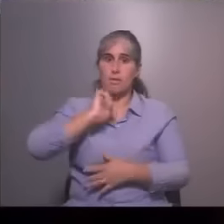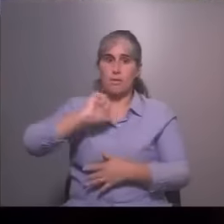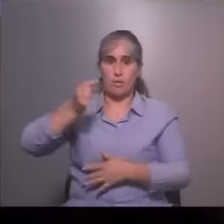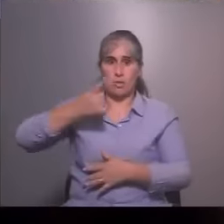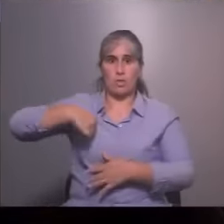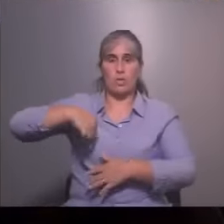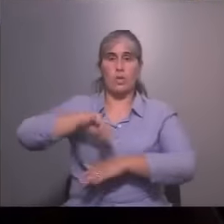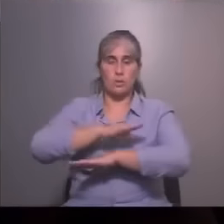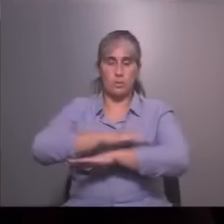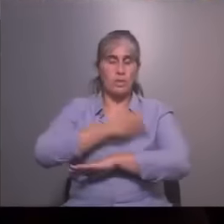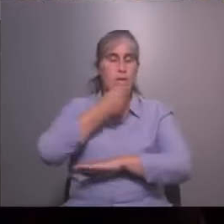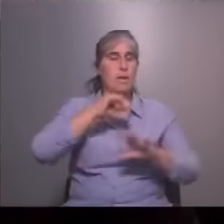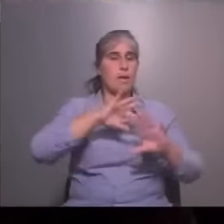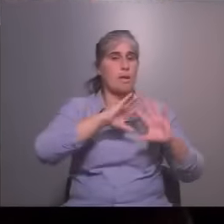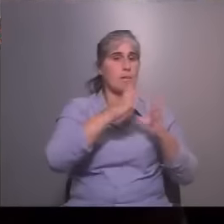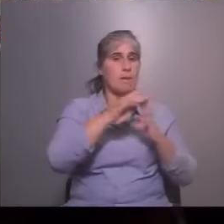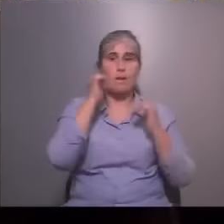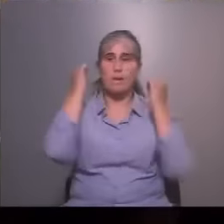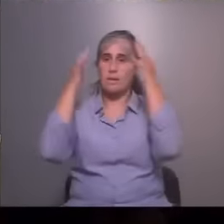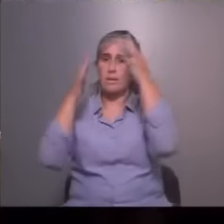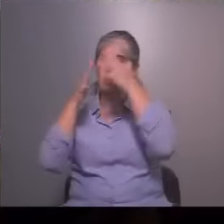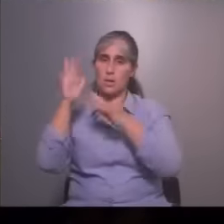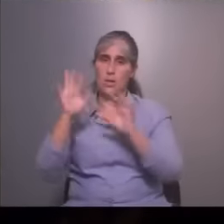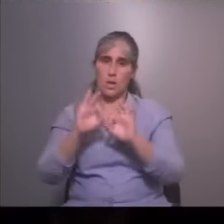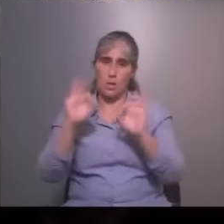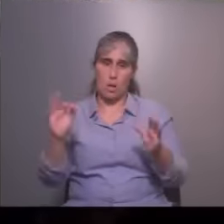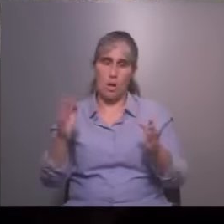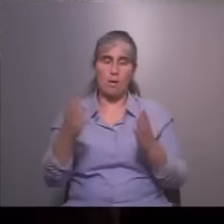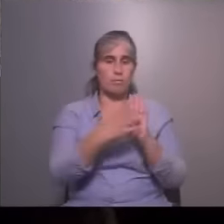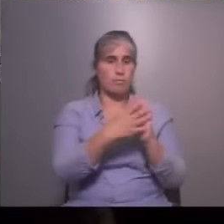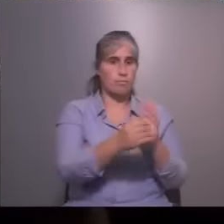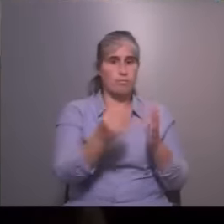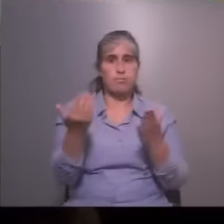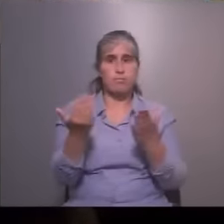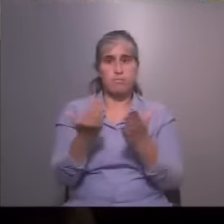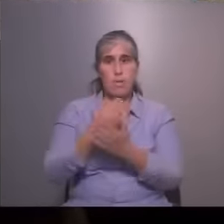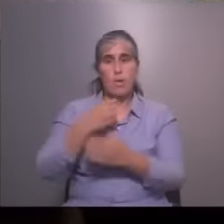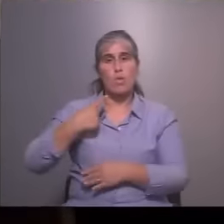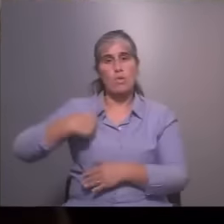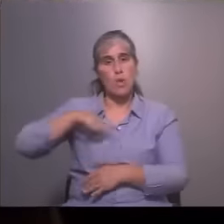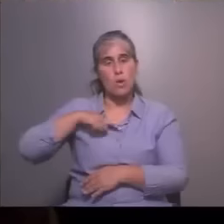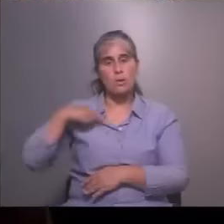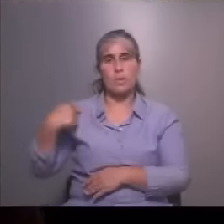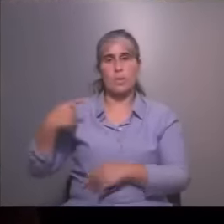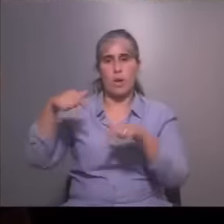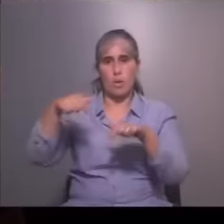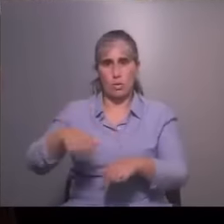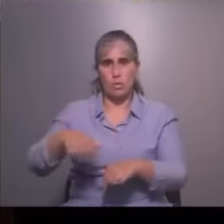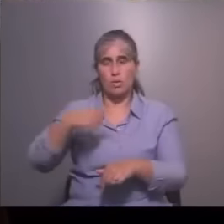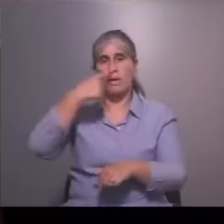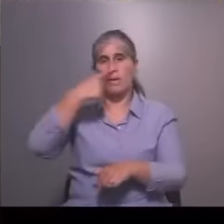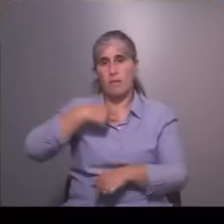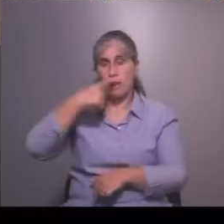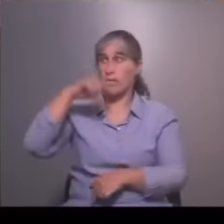Twoje, przyjdź królestwo Twoje, bądź wola Twoja, jako w niebie, tak i na ziemi.